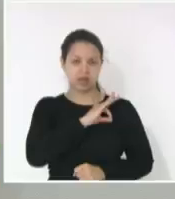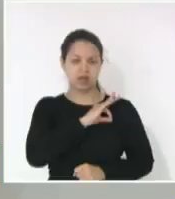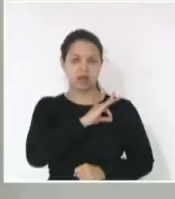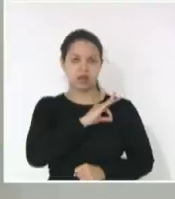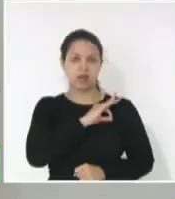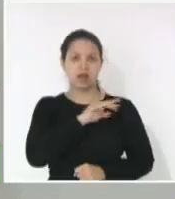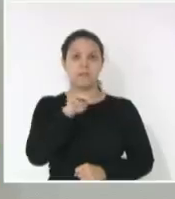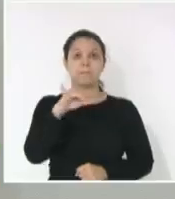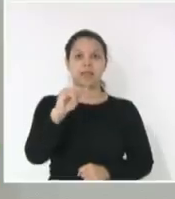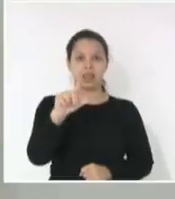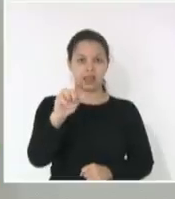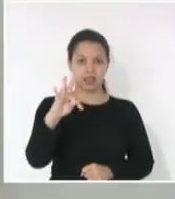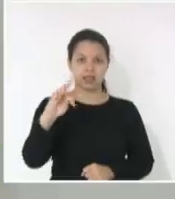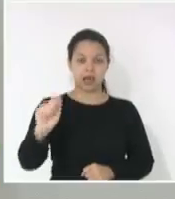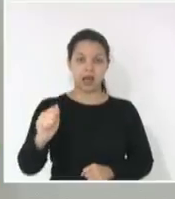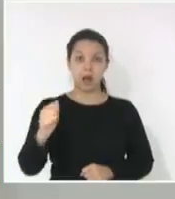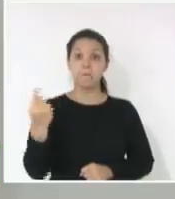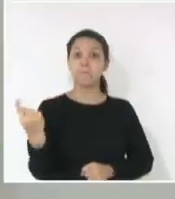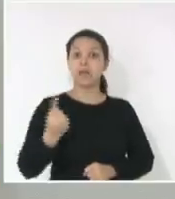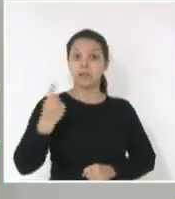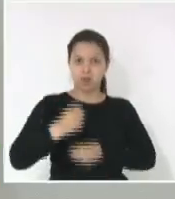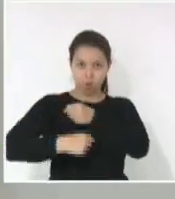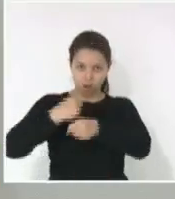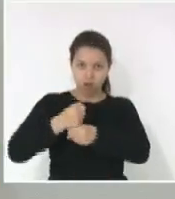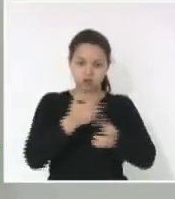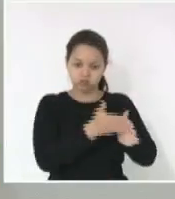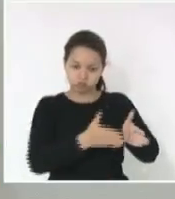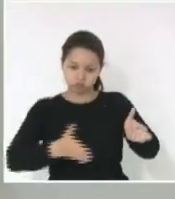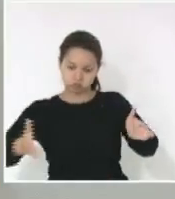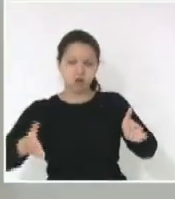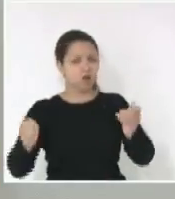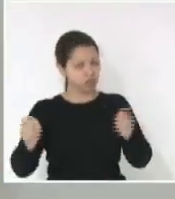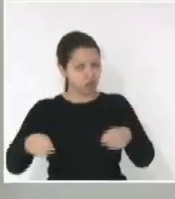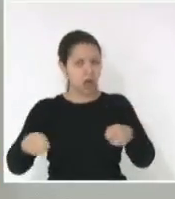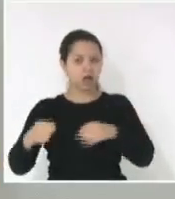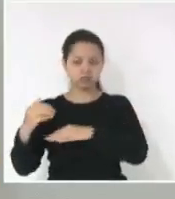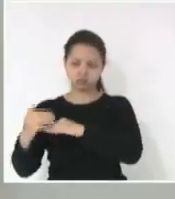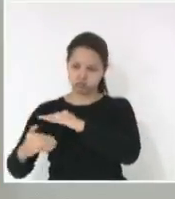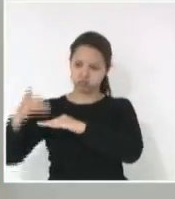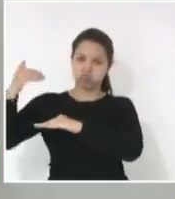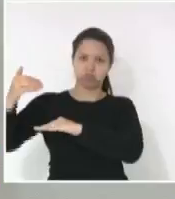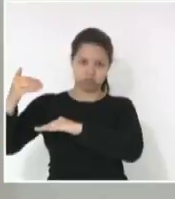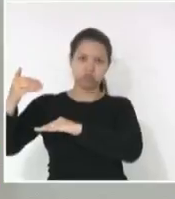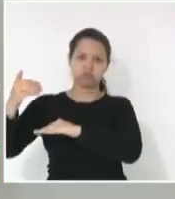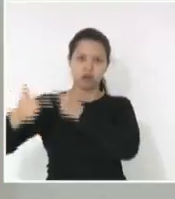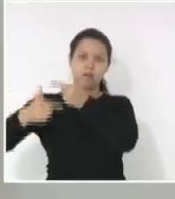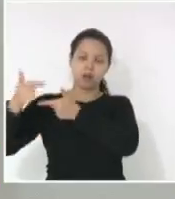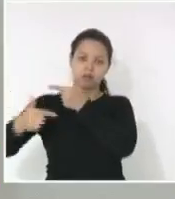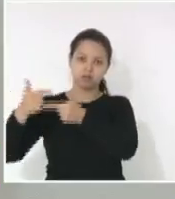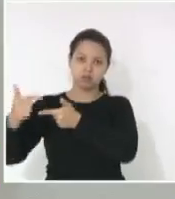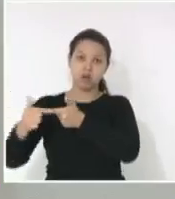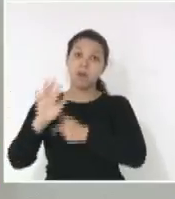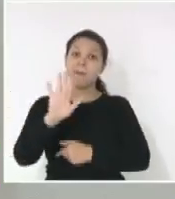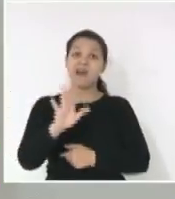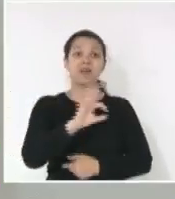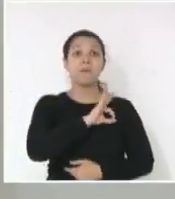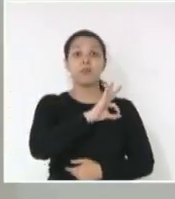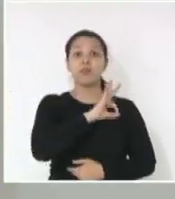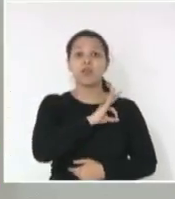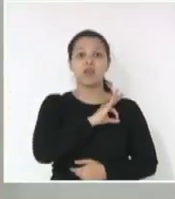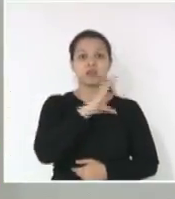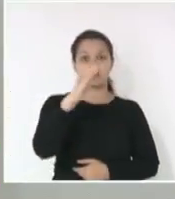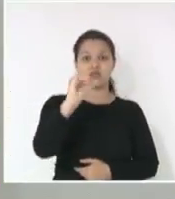já tem uma promoção. E a Polícia Civil tem uma lei que impede a promoção nos